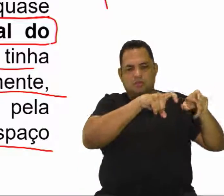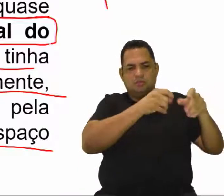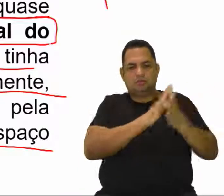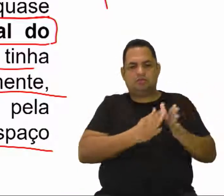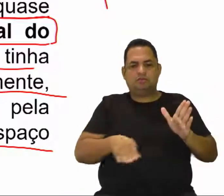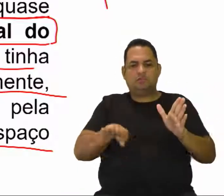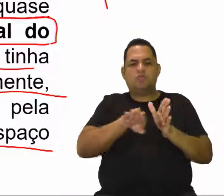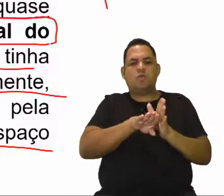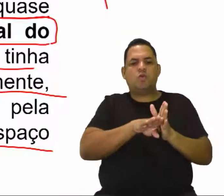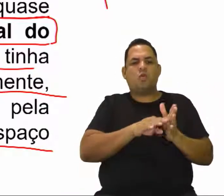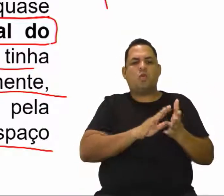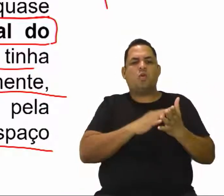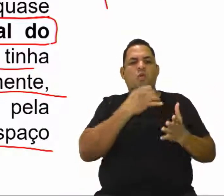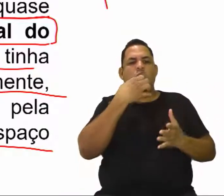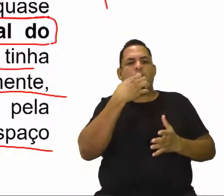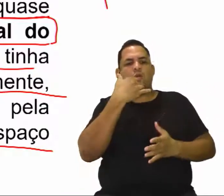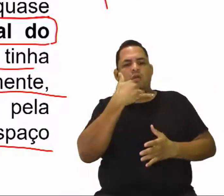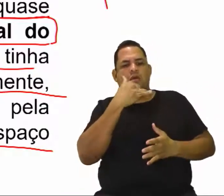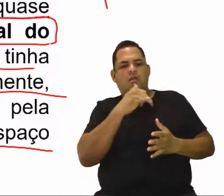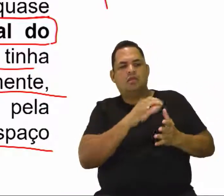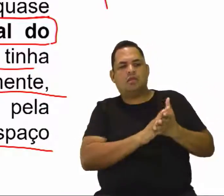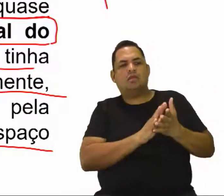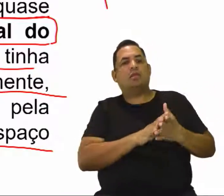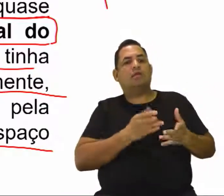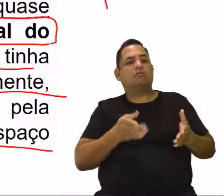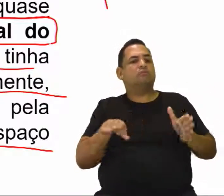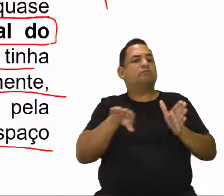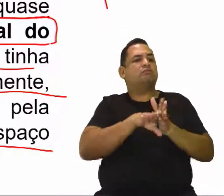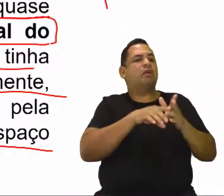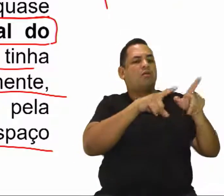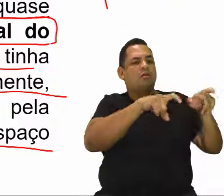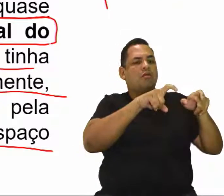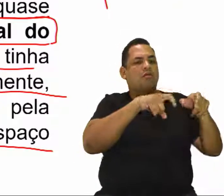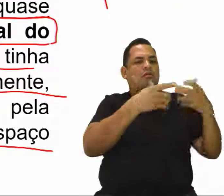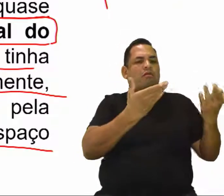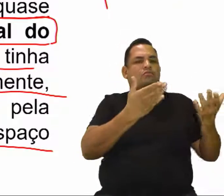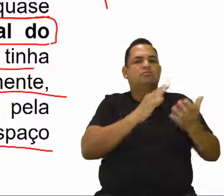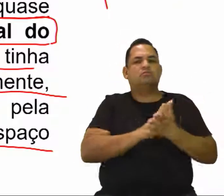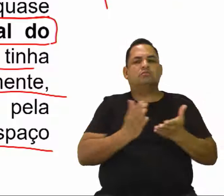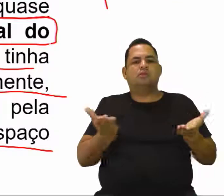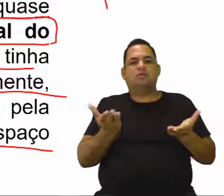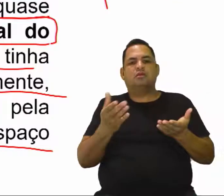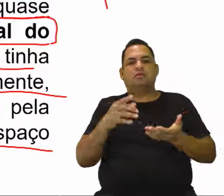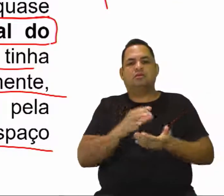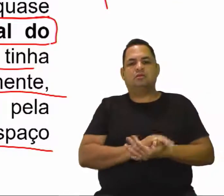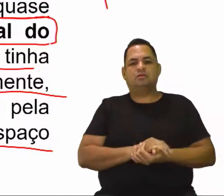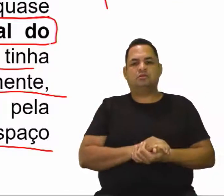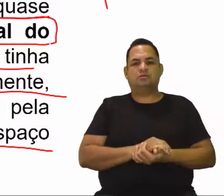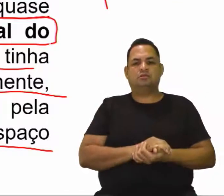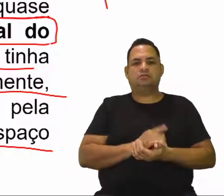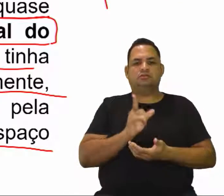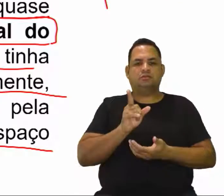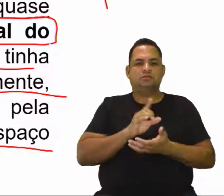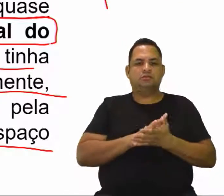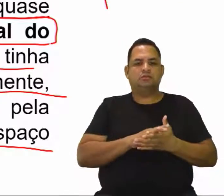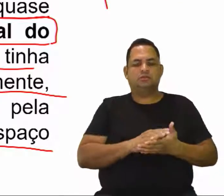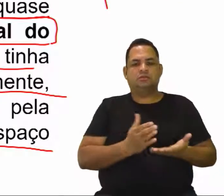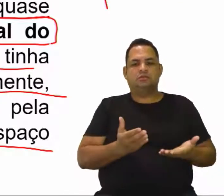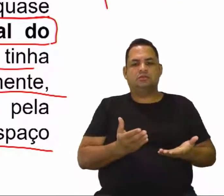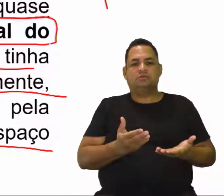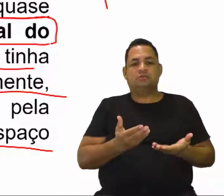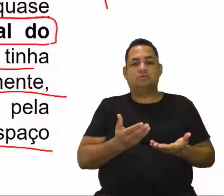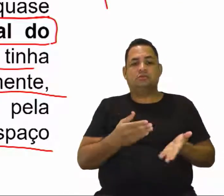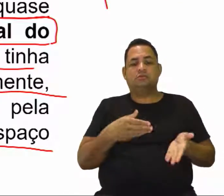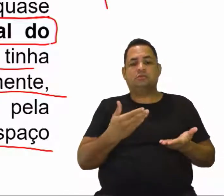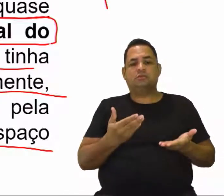até o campo? Sim, agora que está chegando aqui em Rondônia, no Amazonas, né? Energia no campo. Então isso